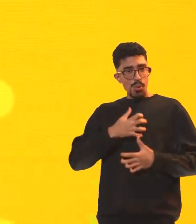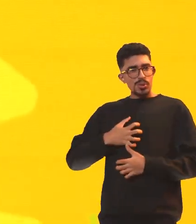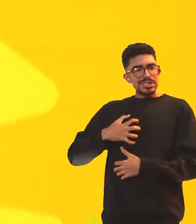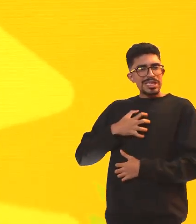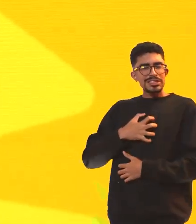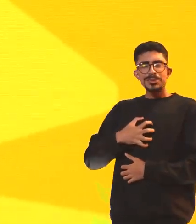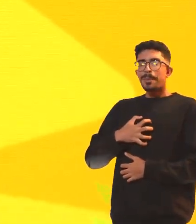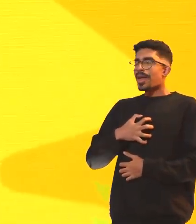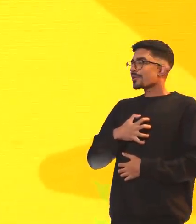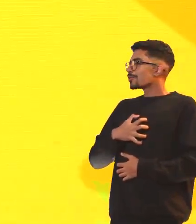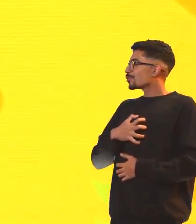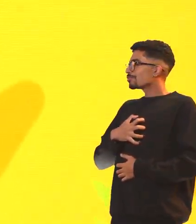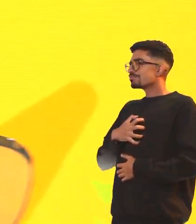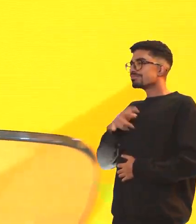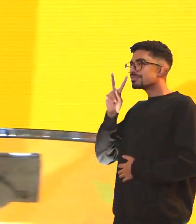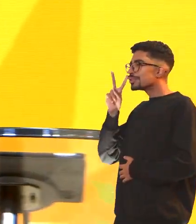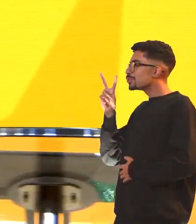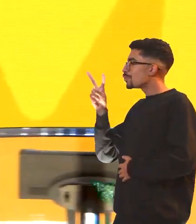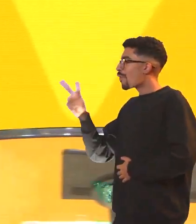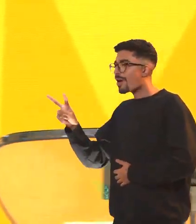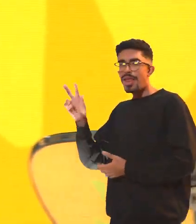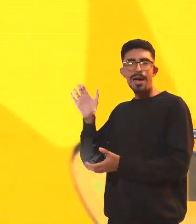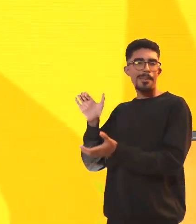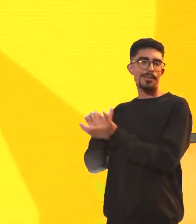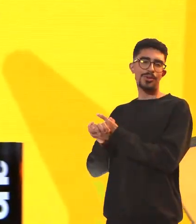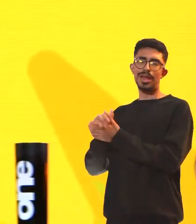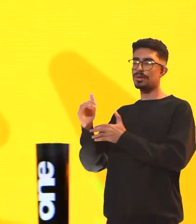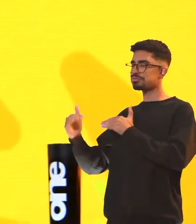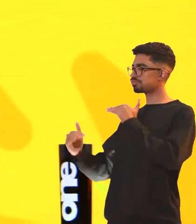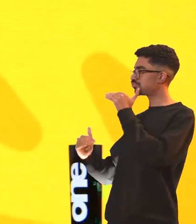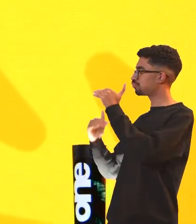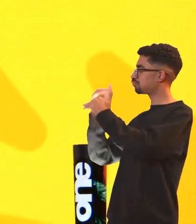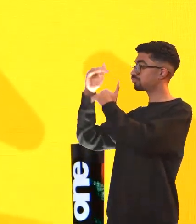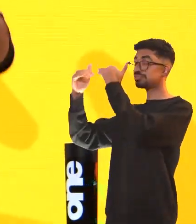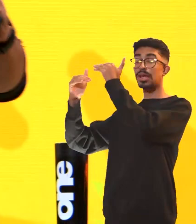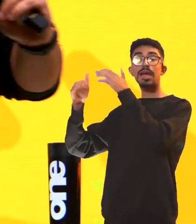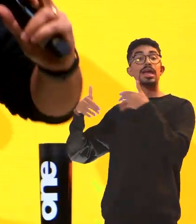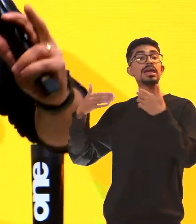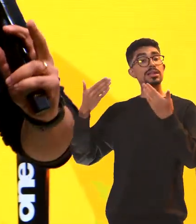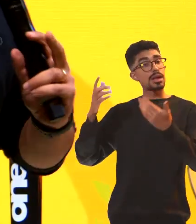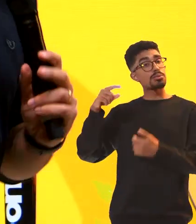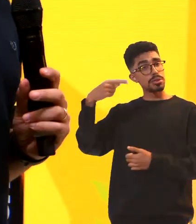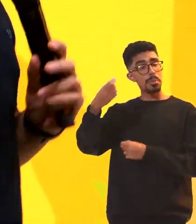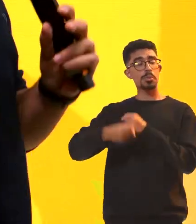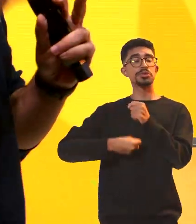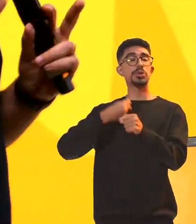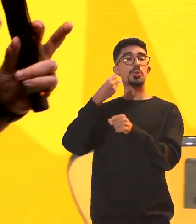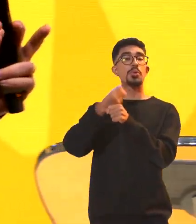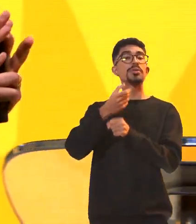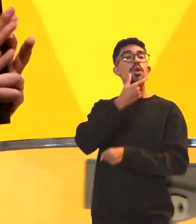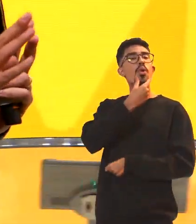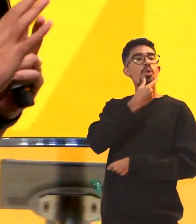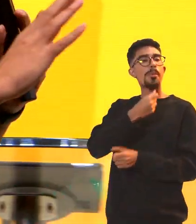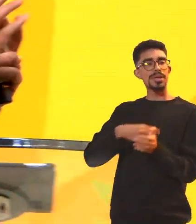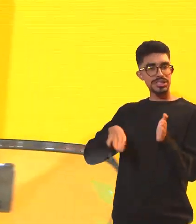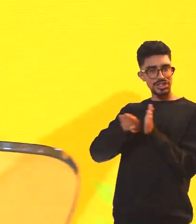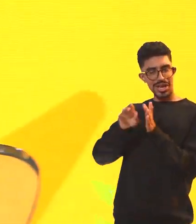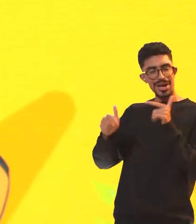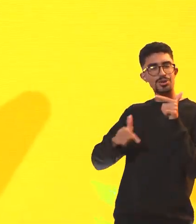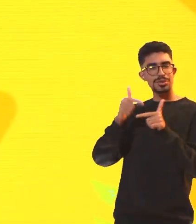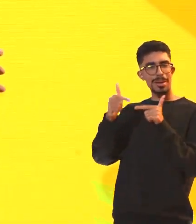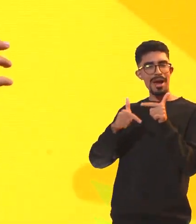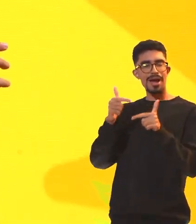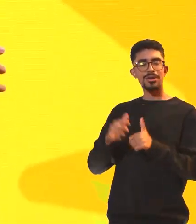a admiração. Então, depois de um tempo de casados, o homem chega em casa, depois do trabalho, sabia que a esposa tinha chegado um